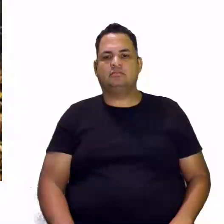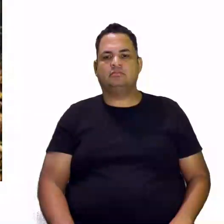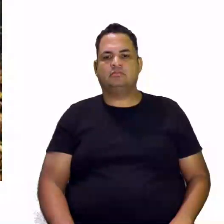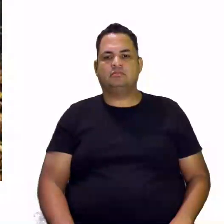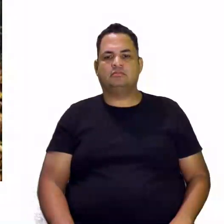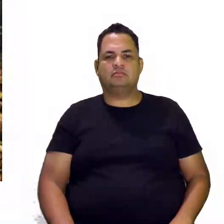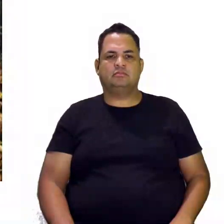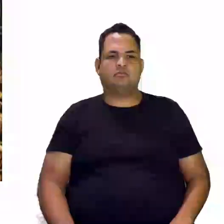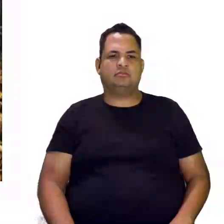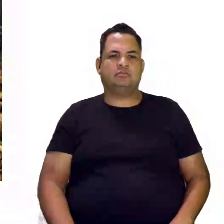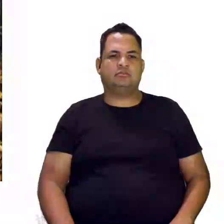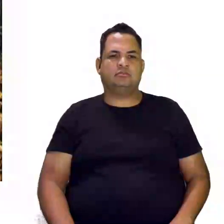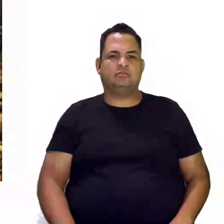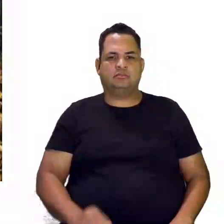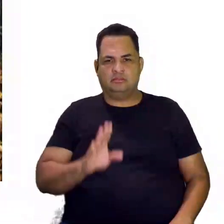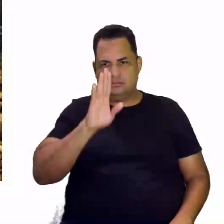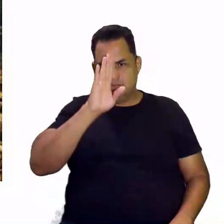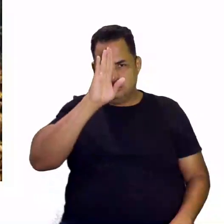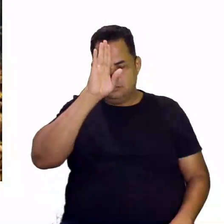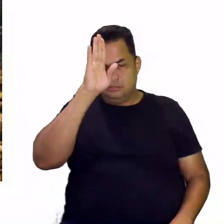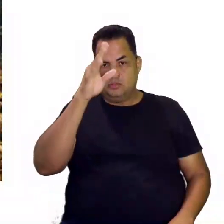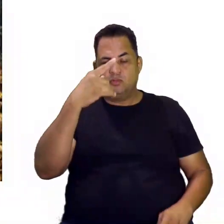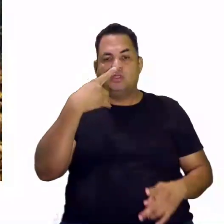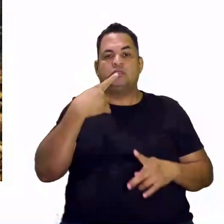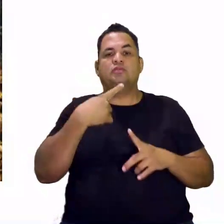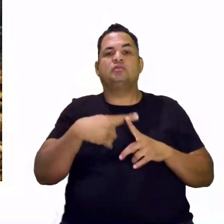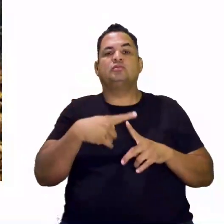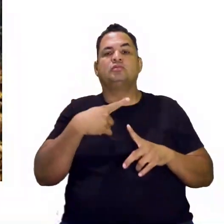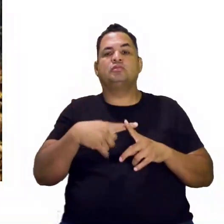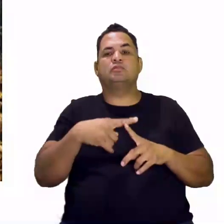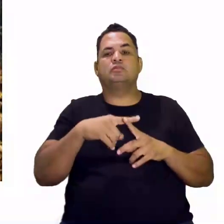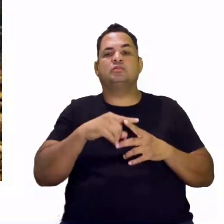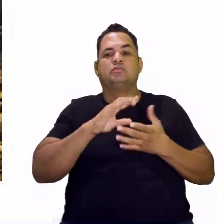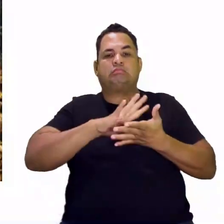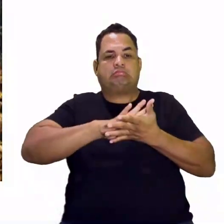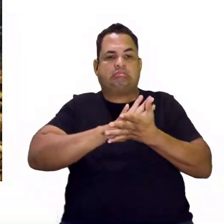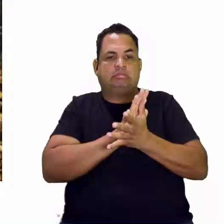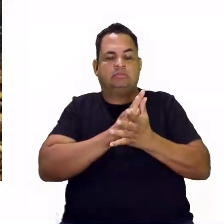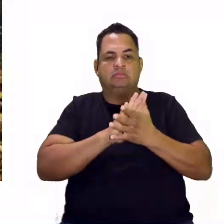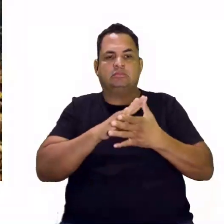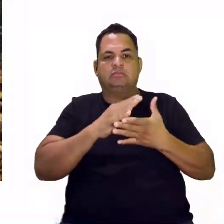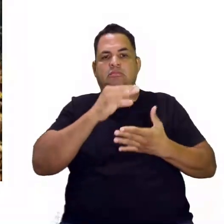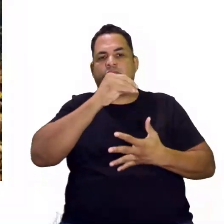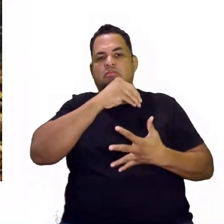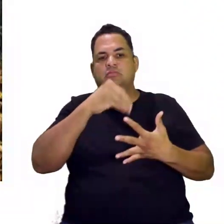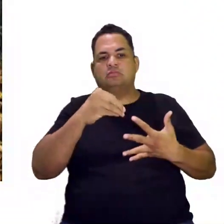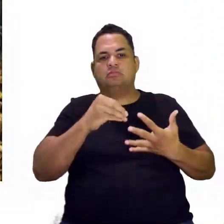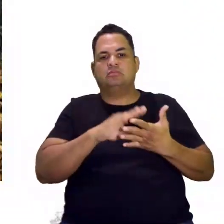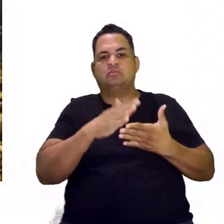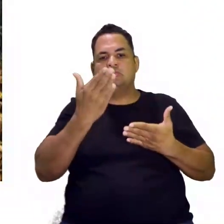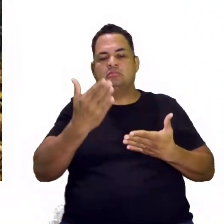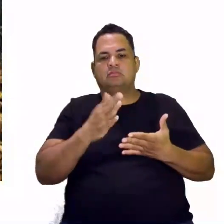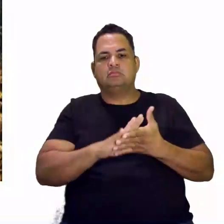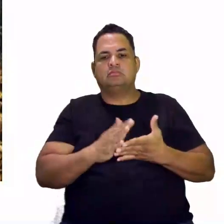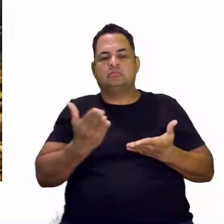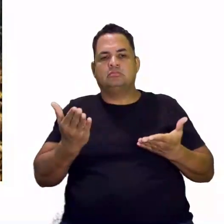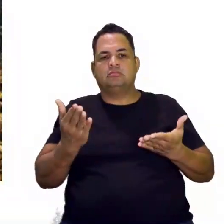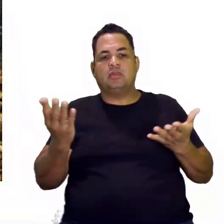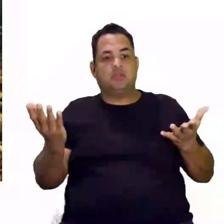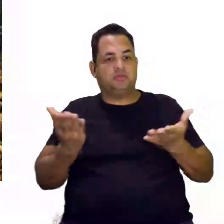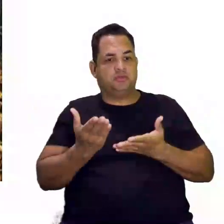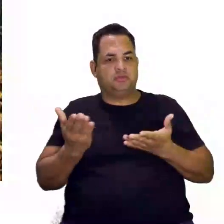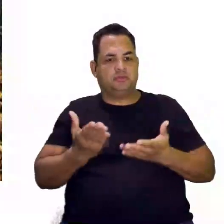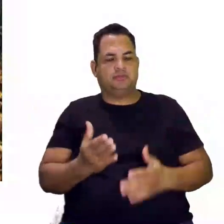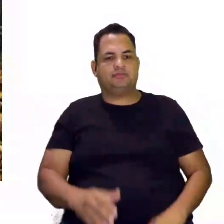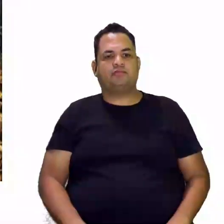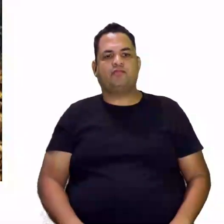aconteceram aí. As principais causas de extinção das espécies incluem, né? Essas aqui são as causas